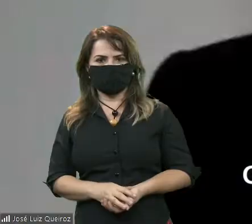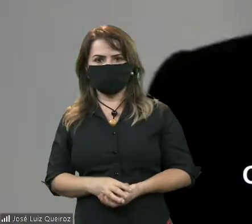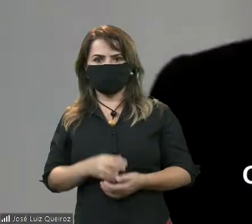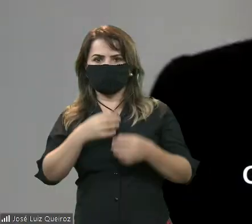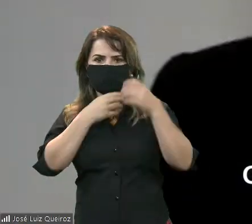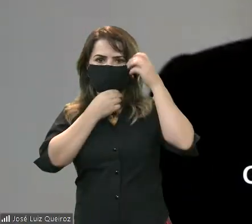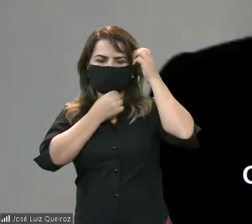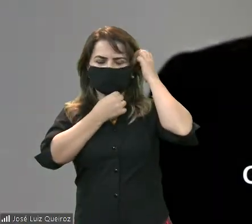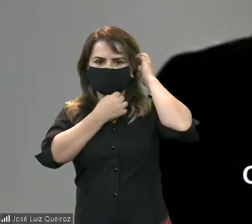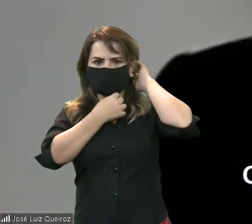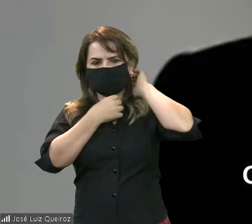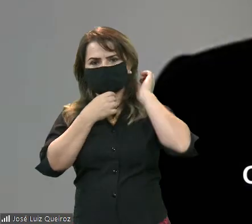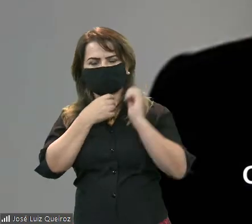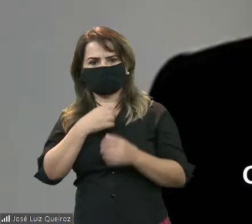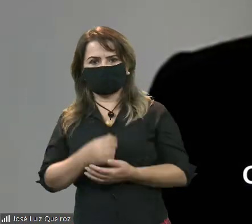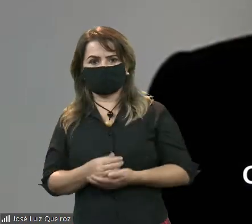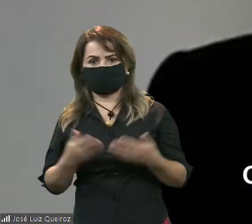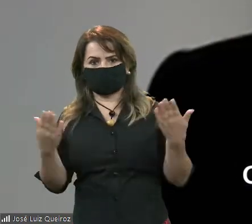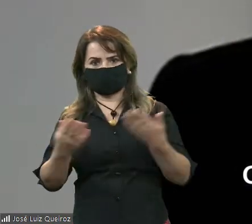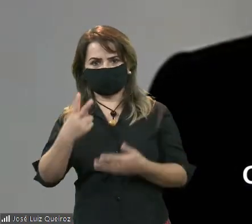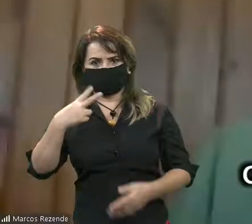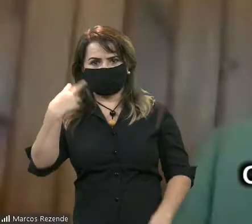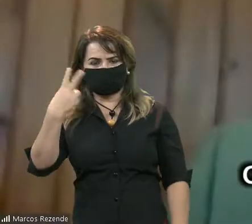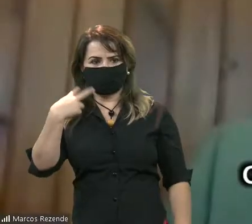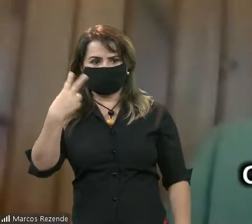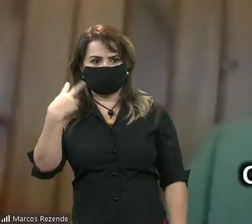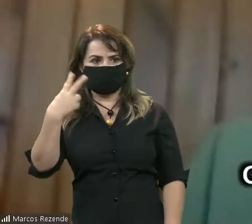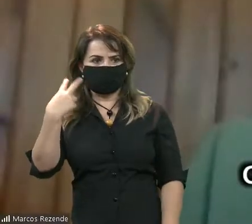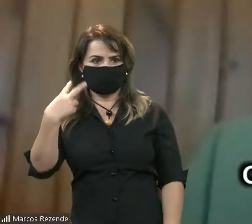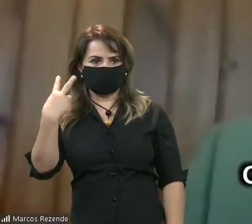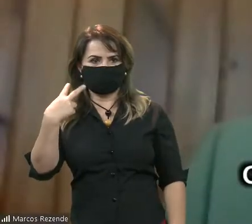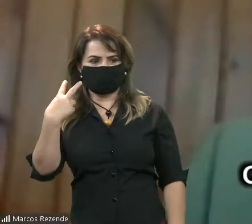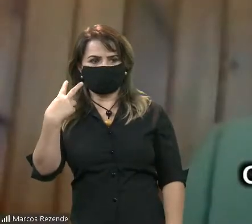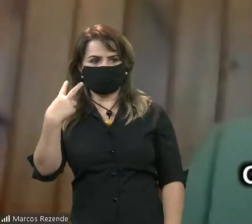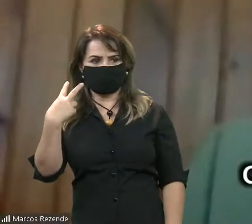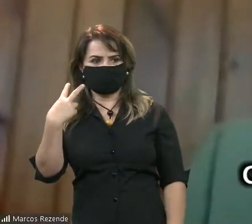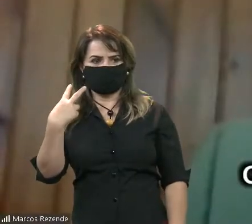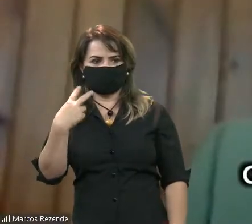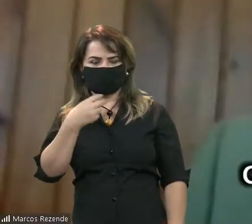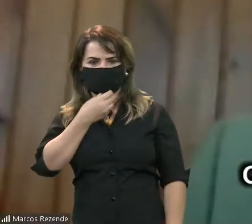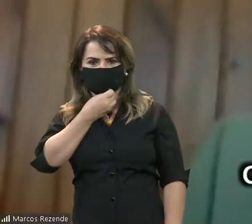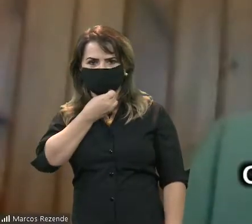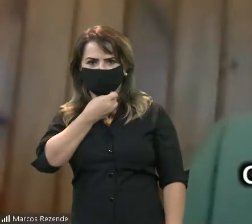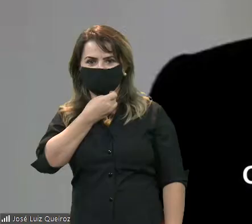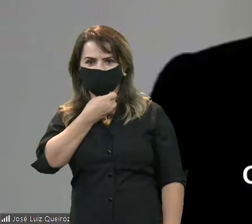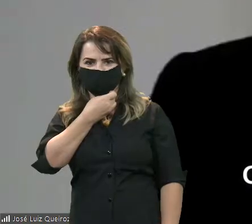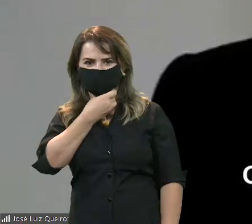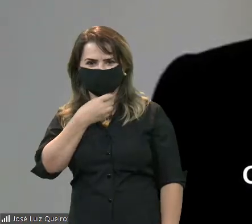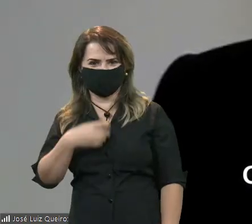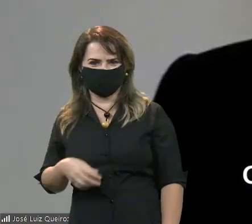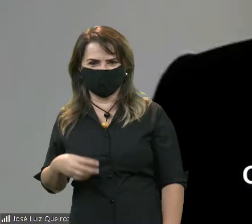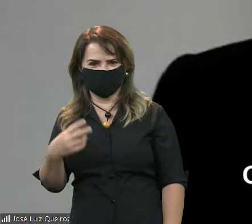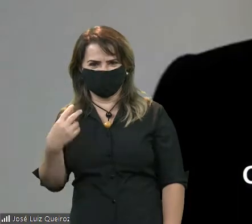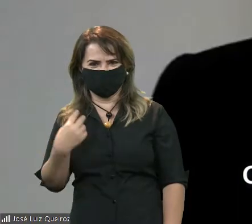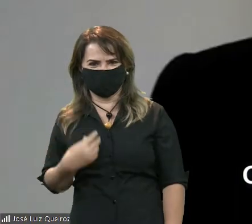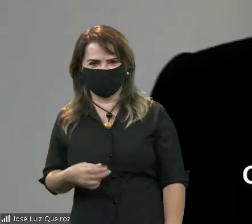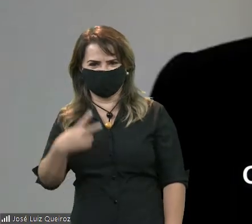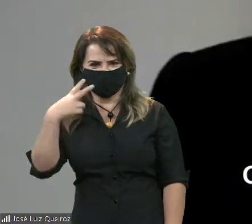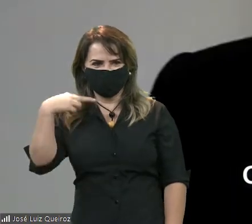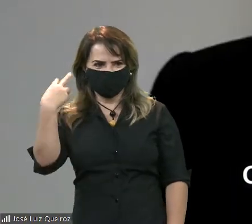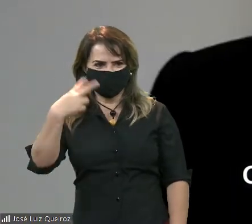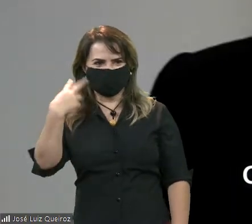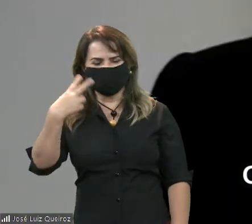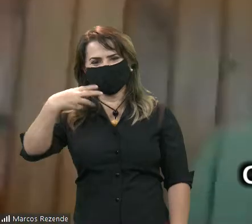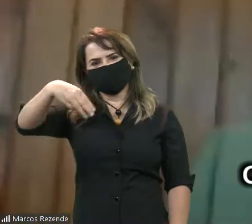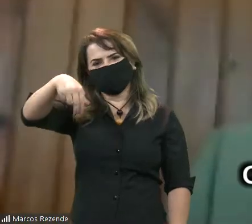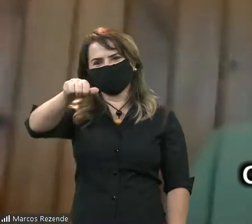Presidente. Questão de ordem, vereador, pegar a ordem aqui. Vereador